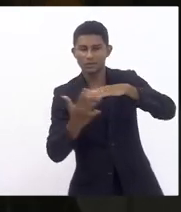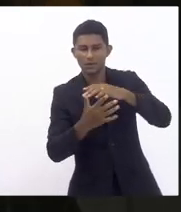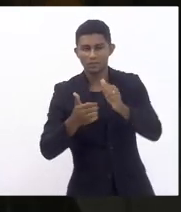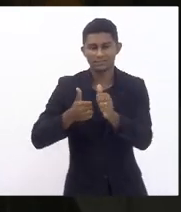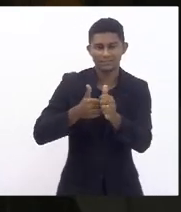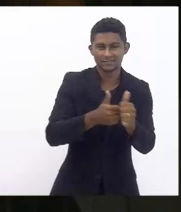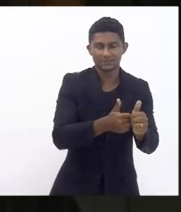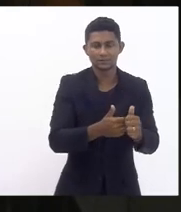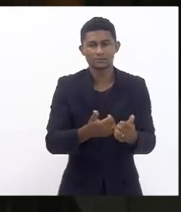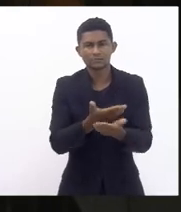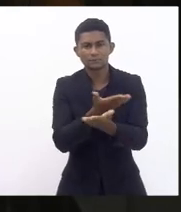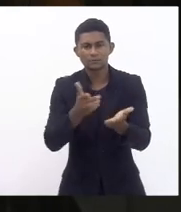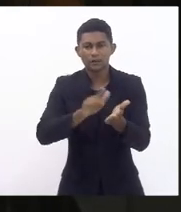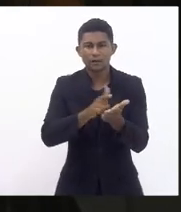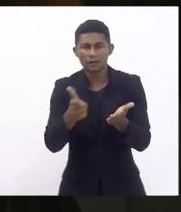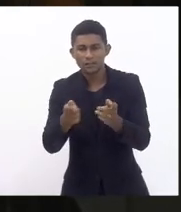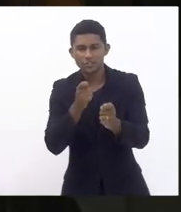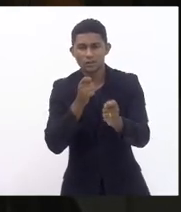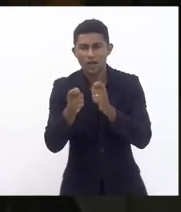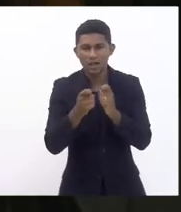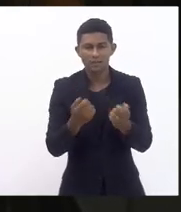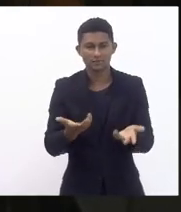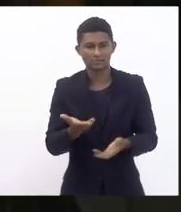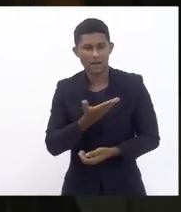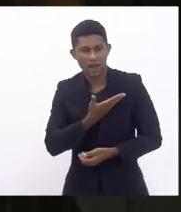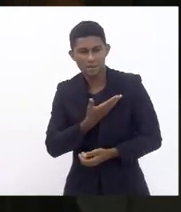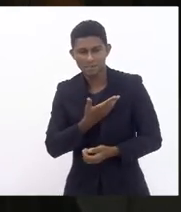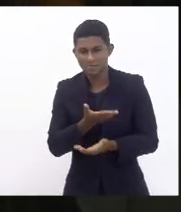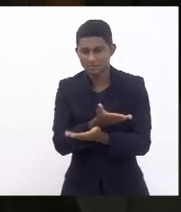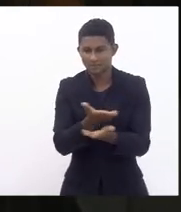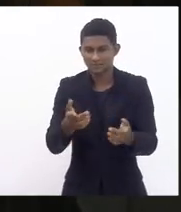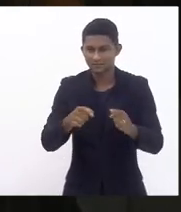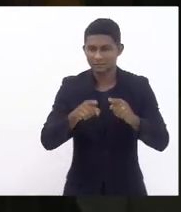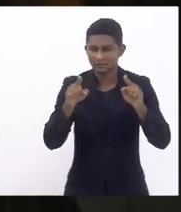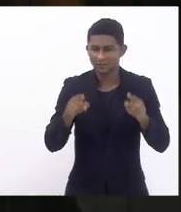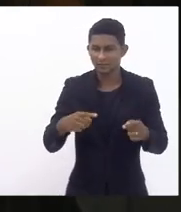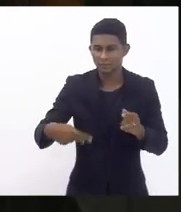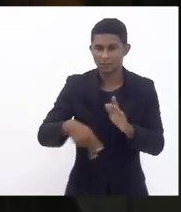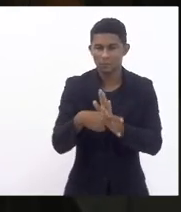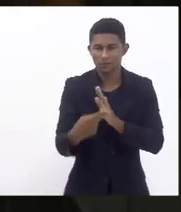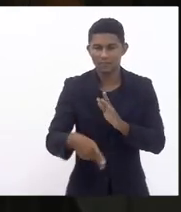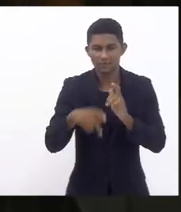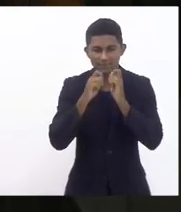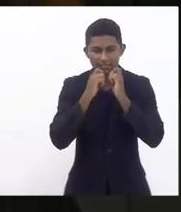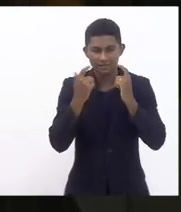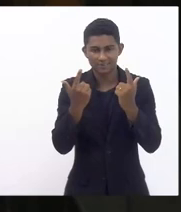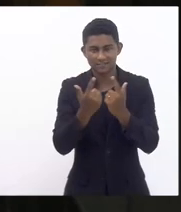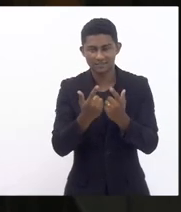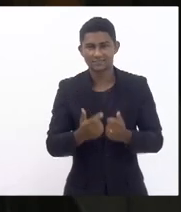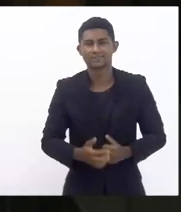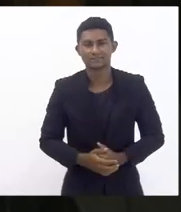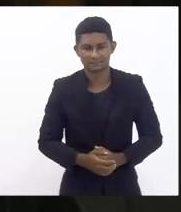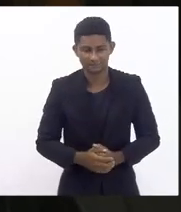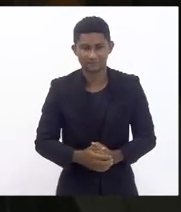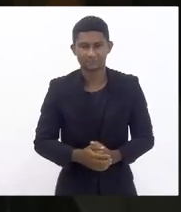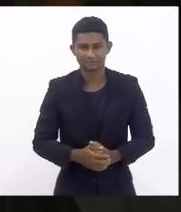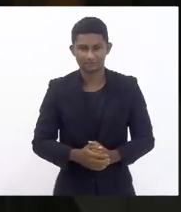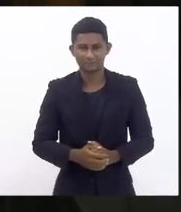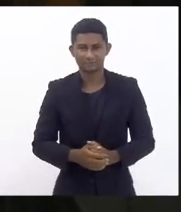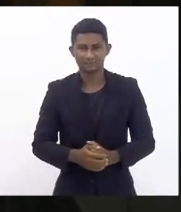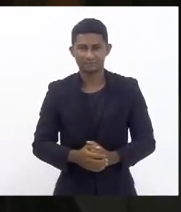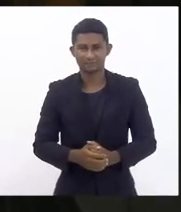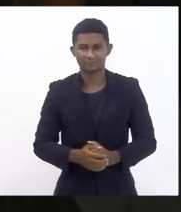imprensa e colegas trabalhadoras e trabalhadores da Assembleia Legislativa do Estado do Rio de